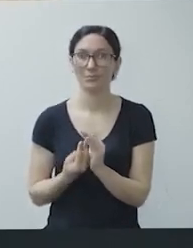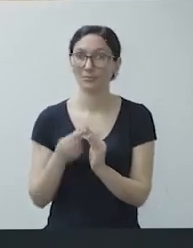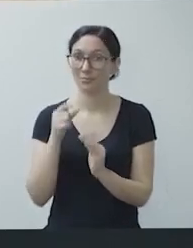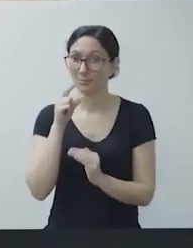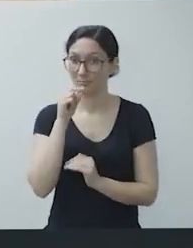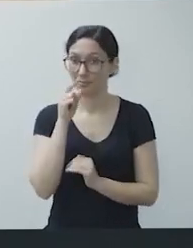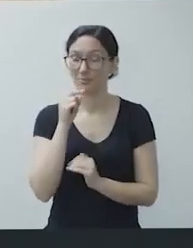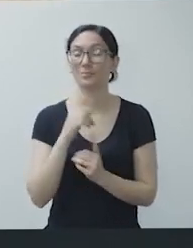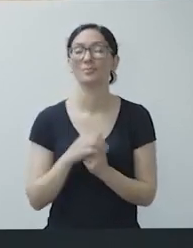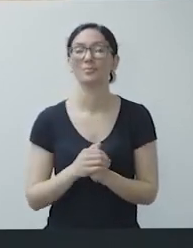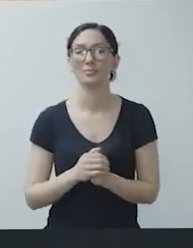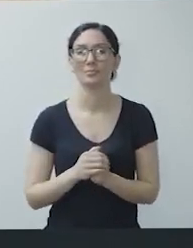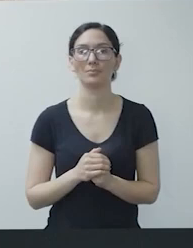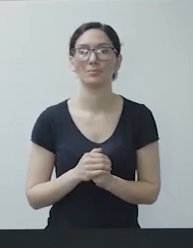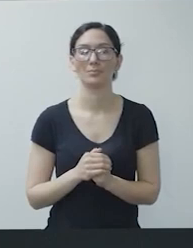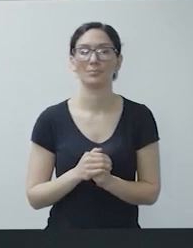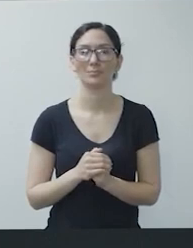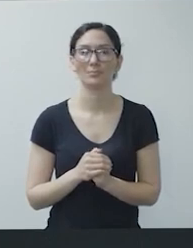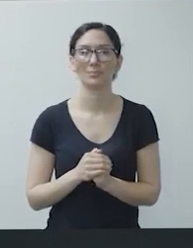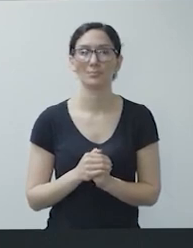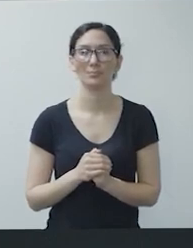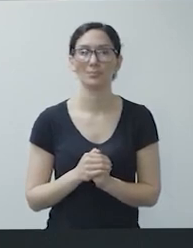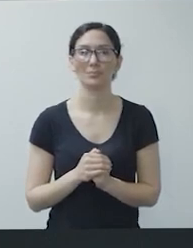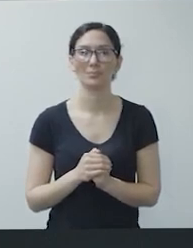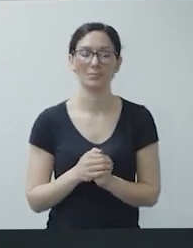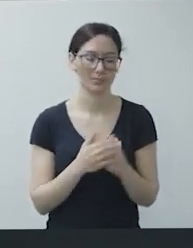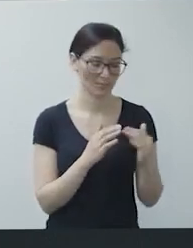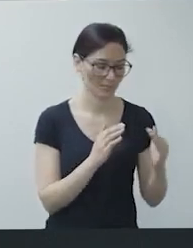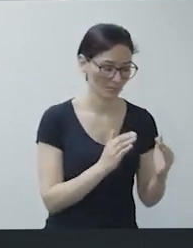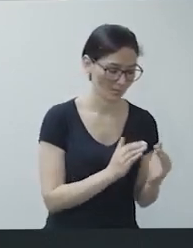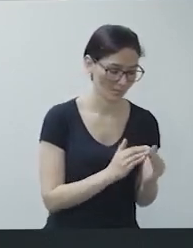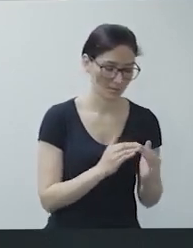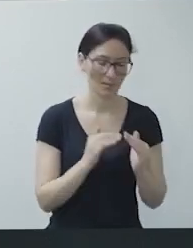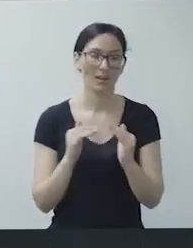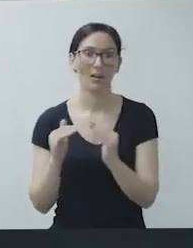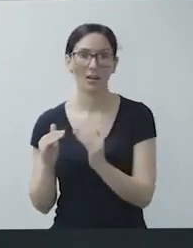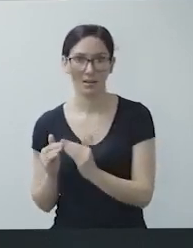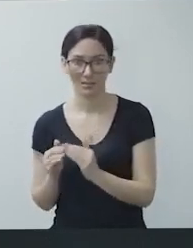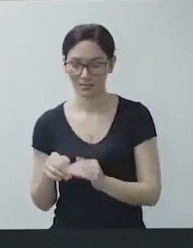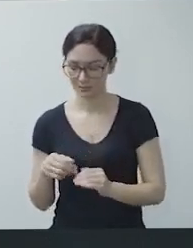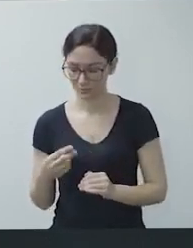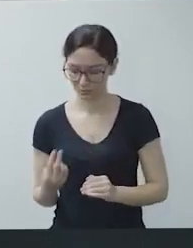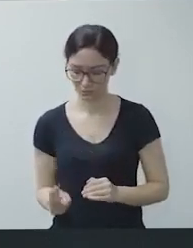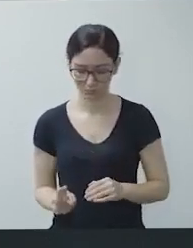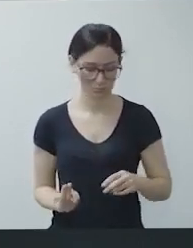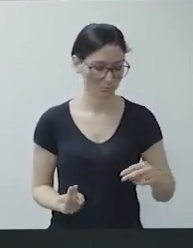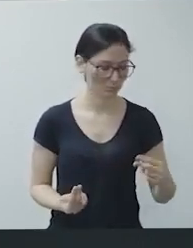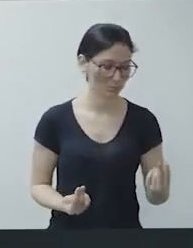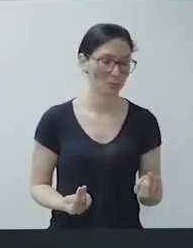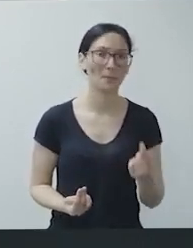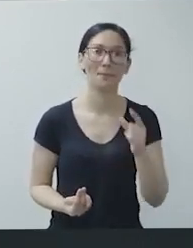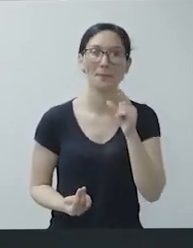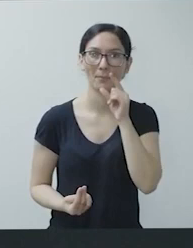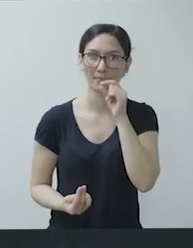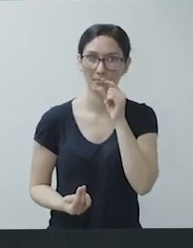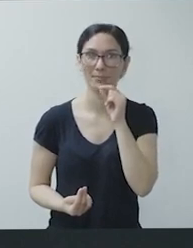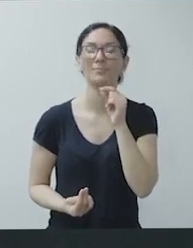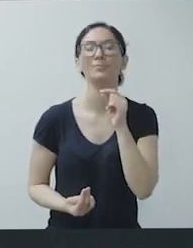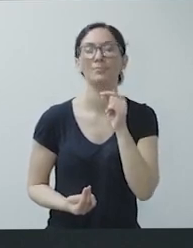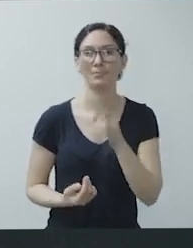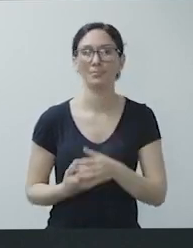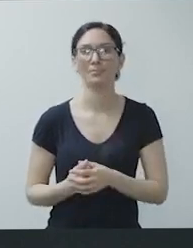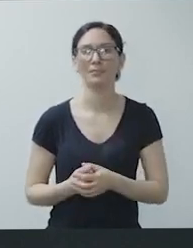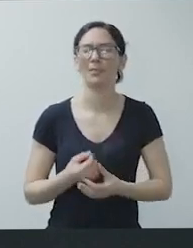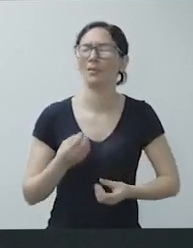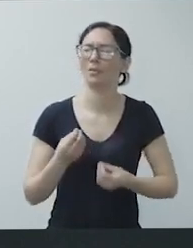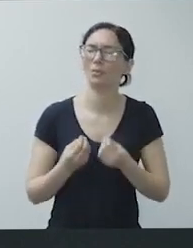Dois passarinhos. Então, em cada casinha, eu tenho dois passarinhos e eu tenho duas casinhas. Como é